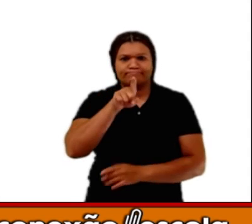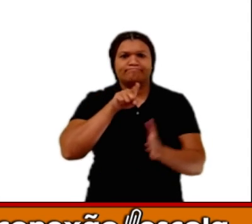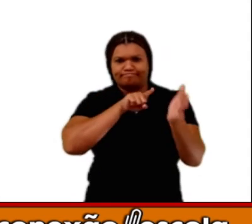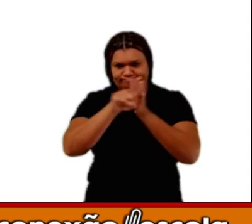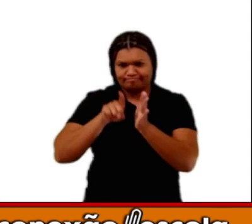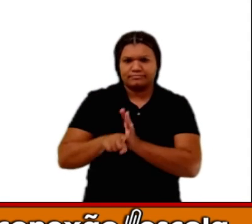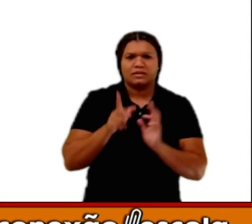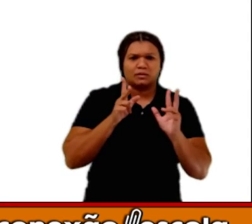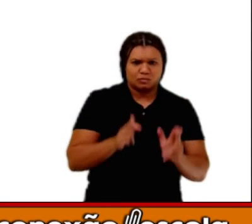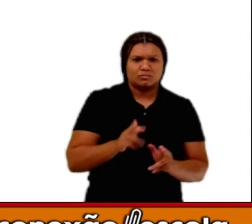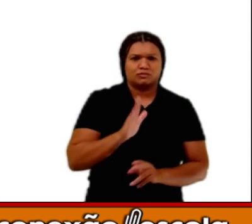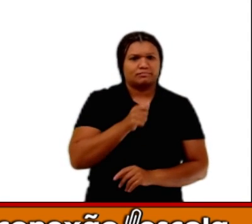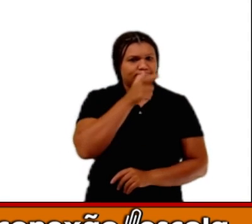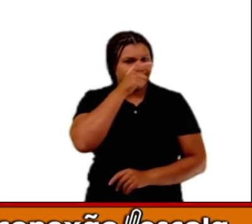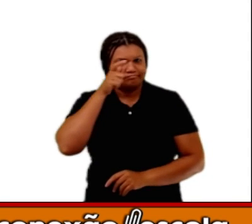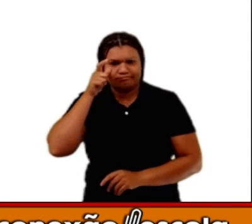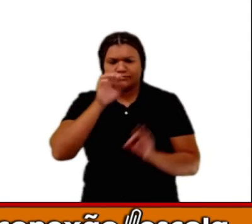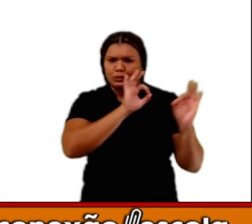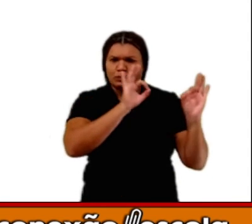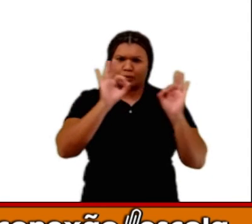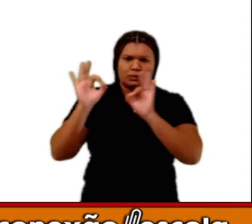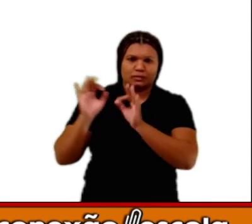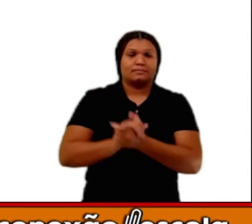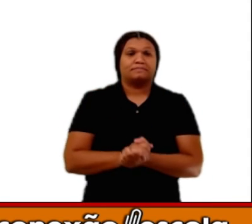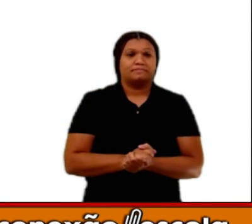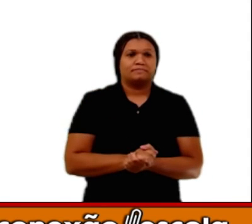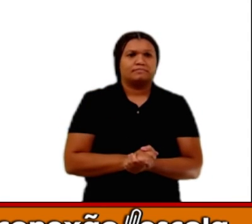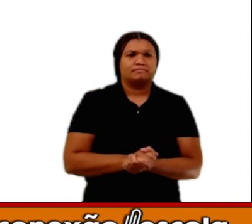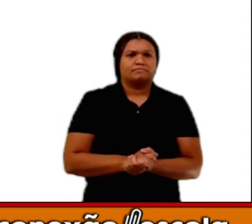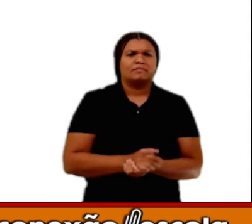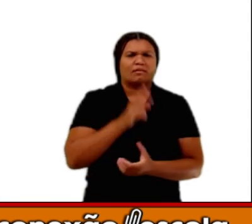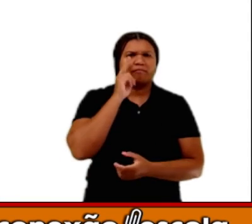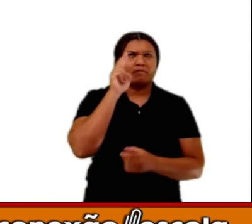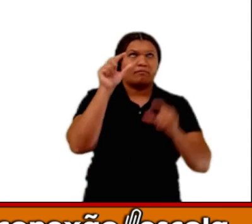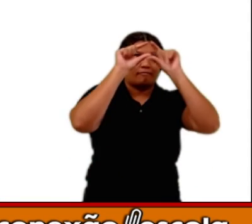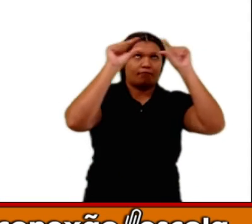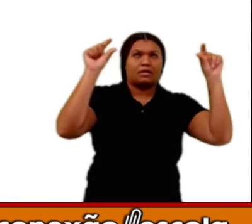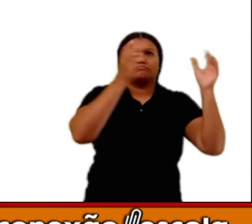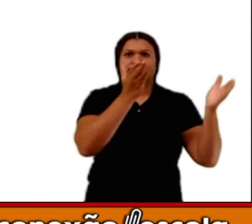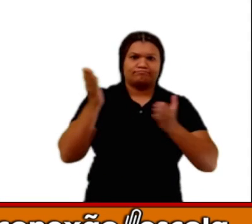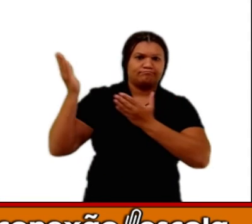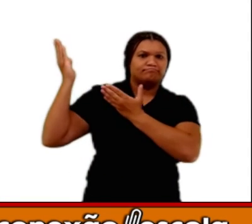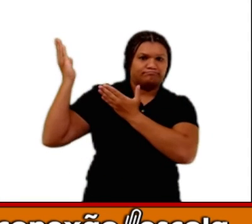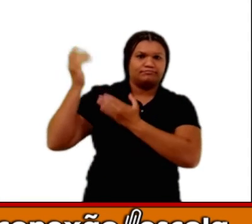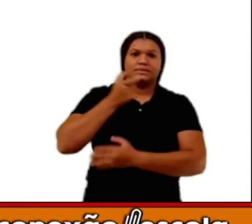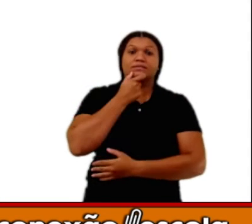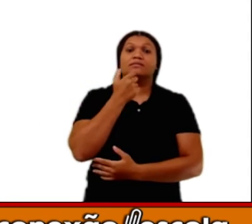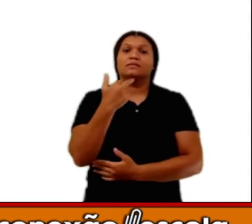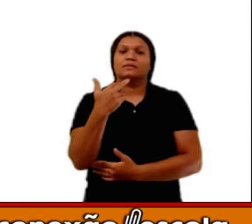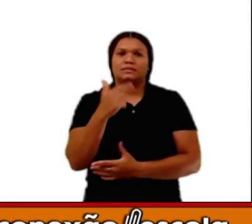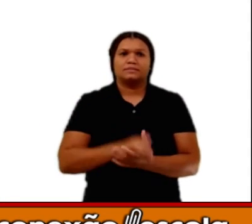acostumada a observar essas estruturas veja bem Anhanguera Tucano next week eu vou